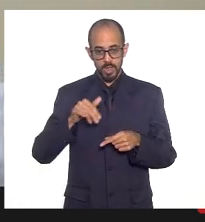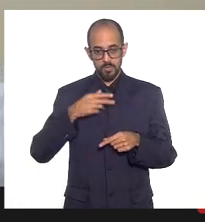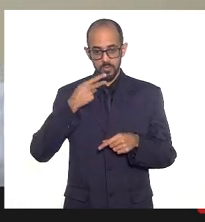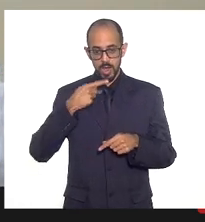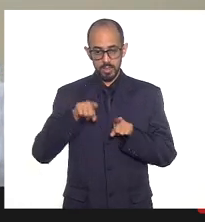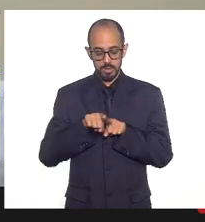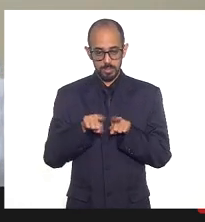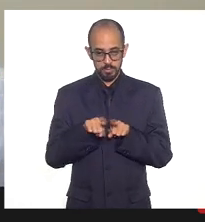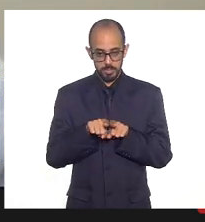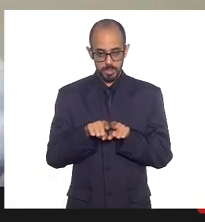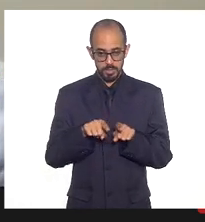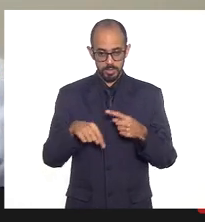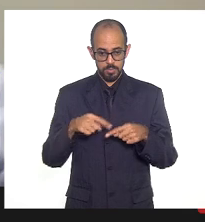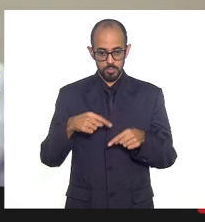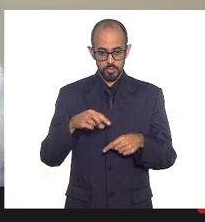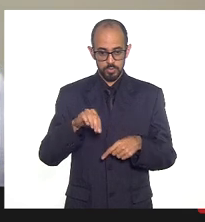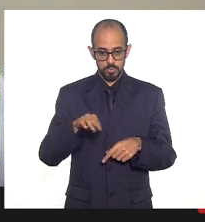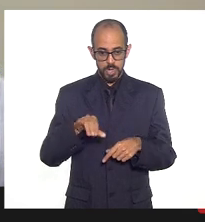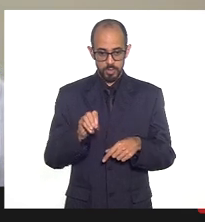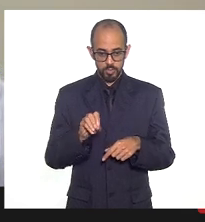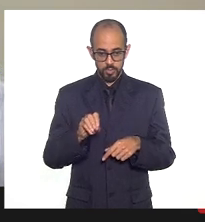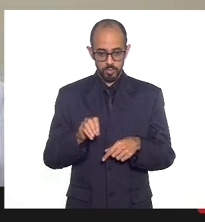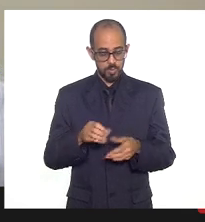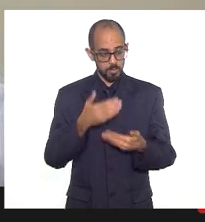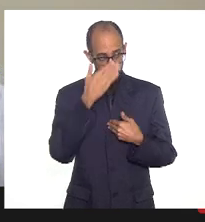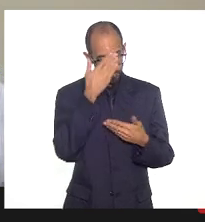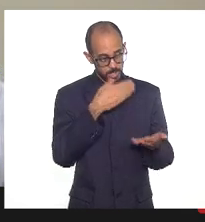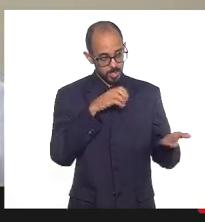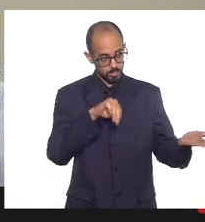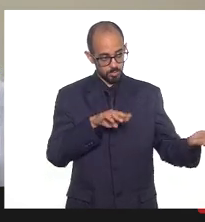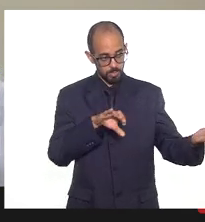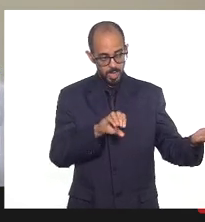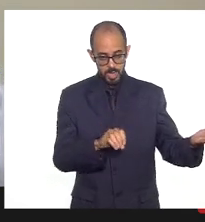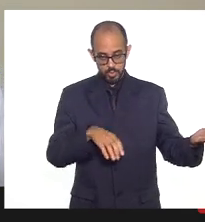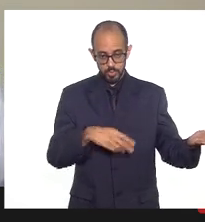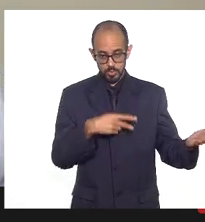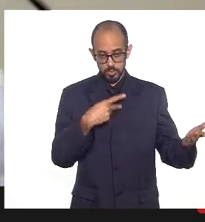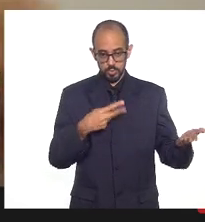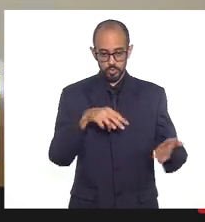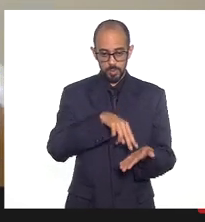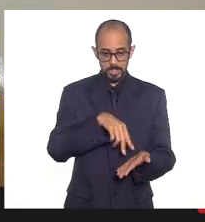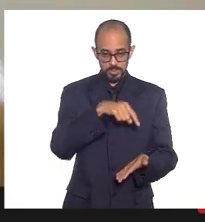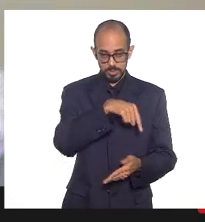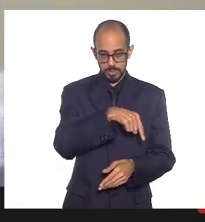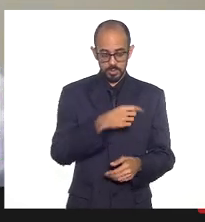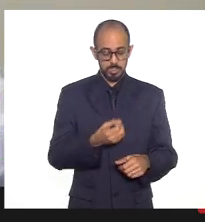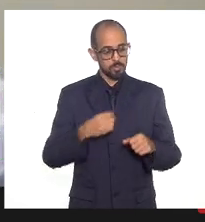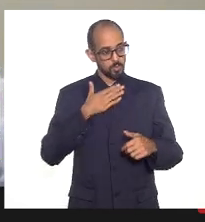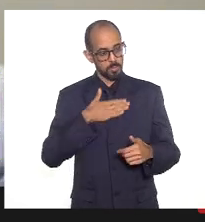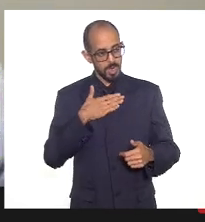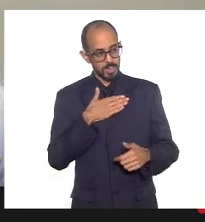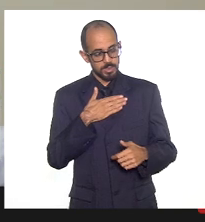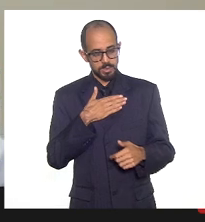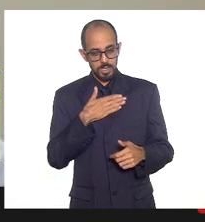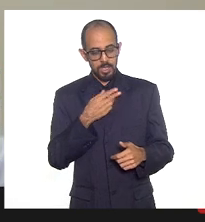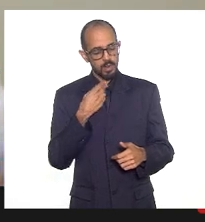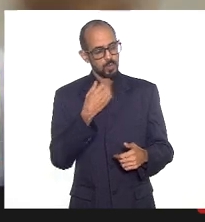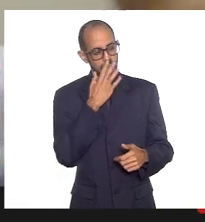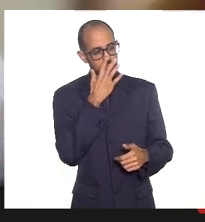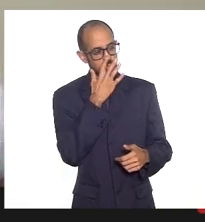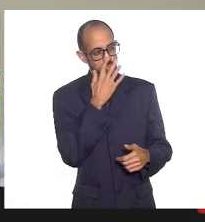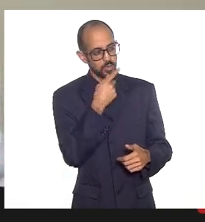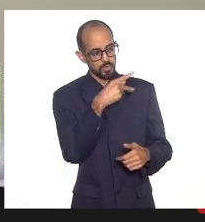depois do Mário Souza. Mário Souza, obrigado por sua presença, você tem a palavra, é um prazer contar com você, admiro o seu trabalho há muito tempo,